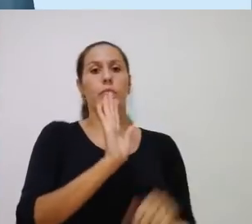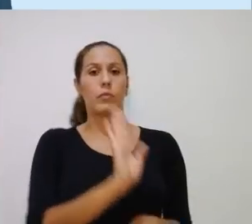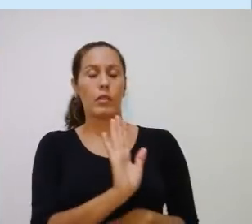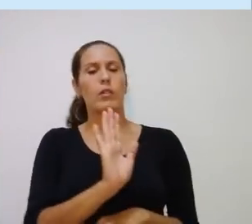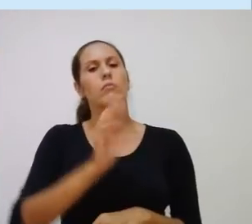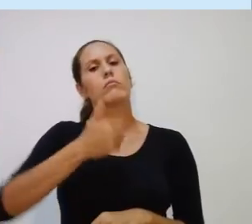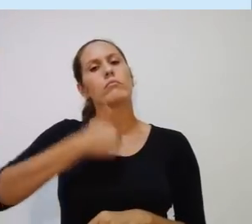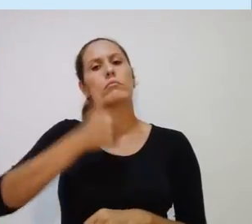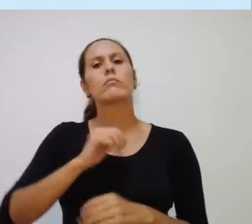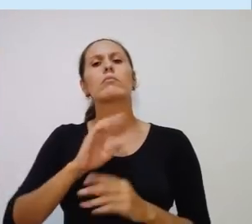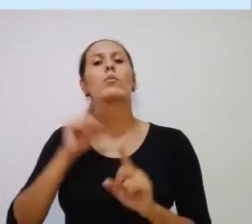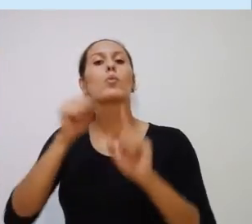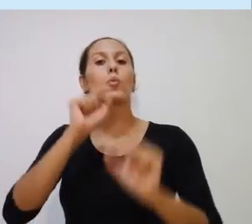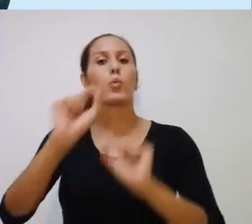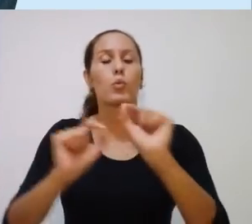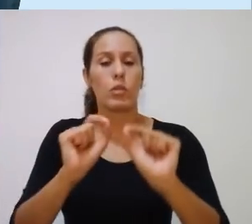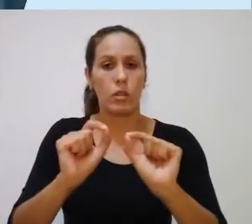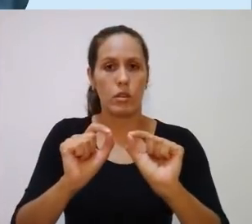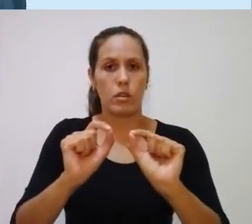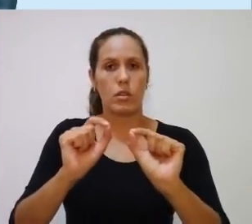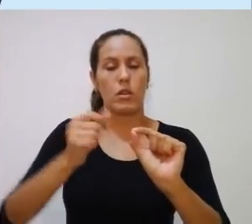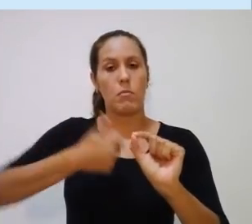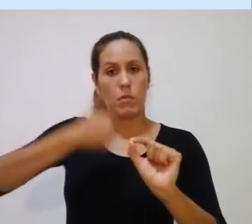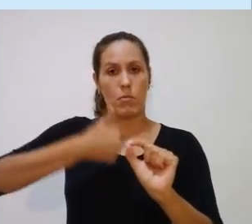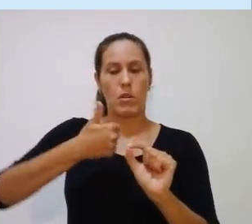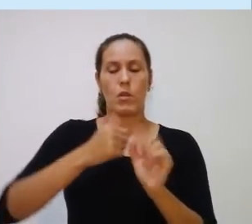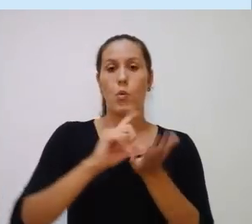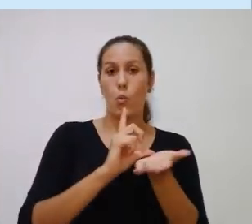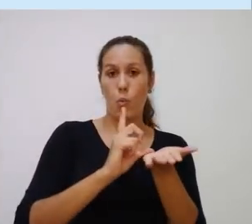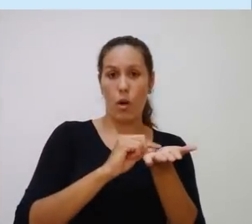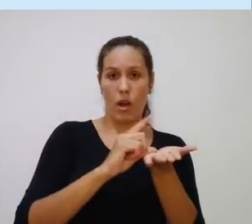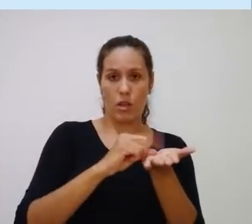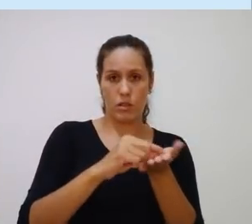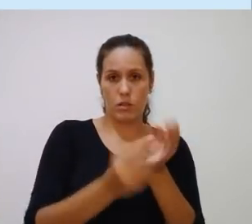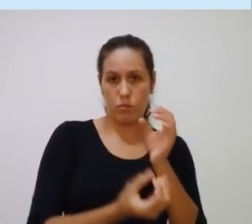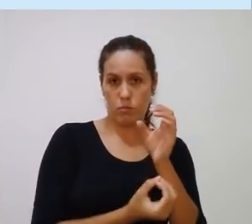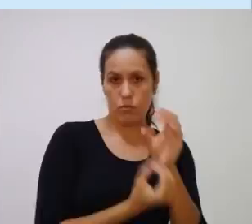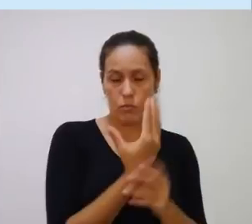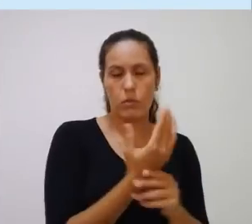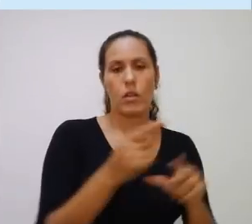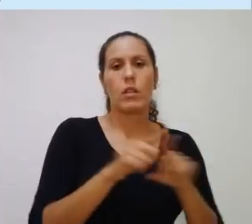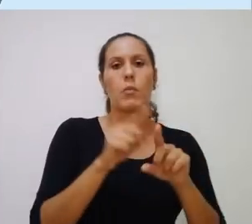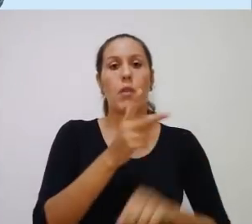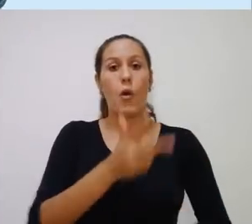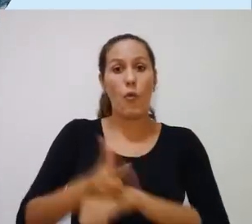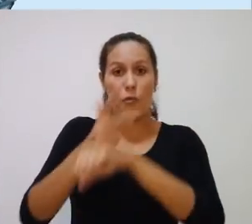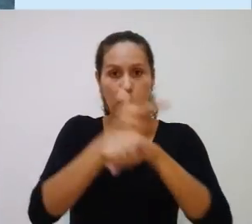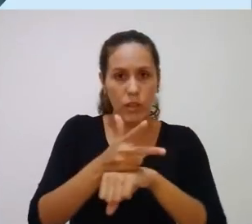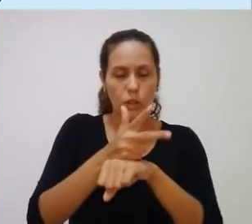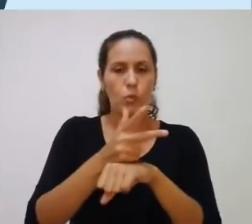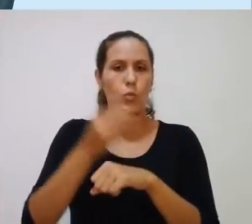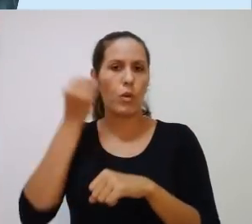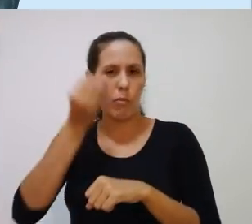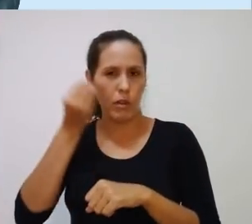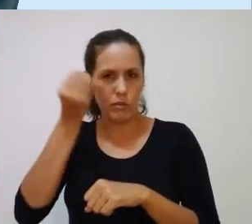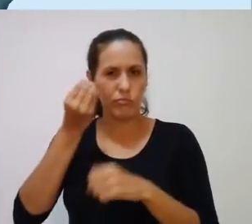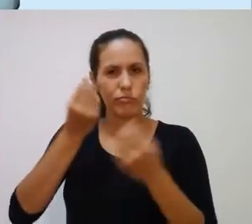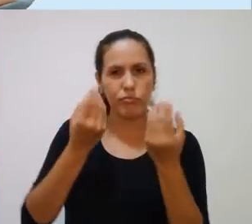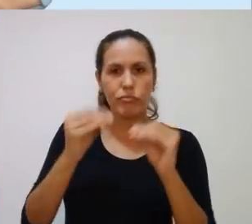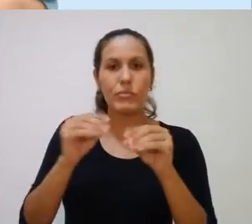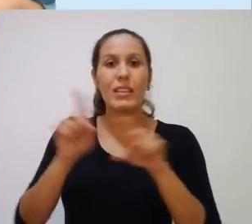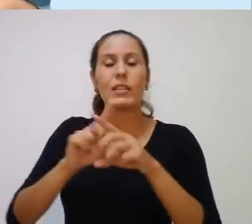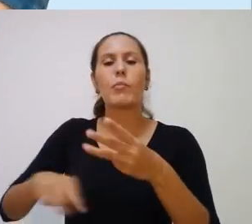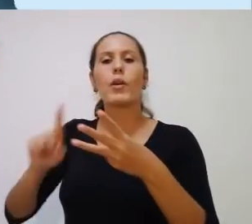O grande produto seria, o cume seria produzir um artigo científico, produzir um vídeo do experimento e produzir